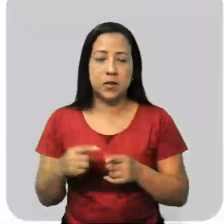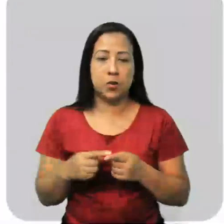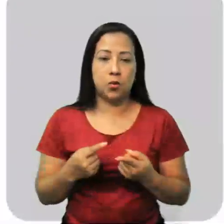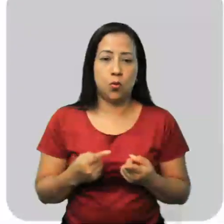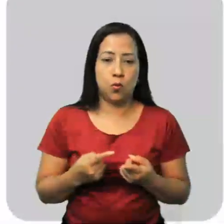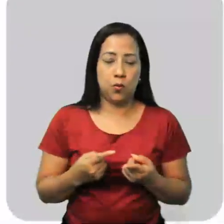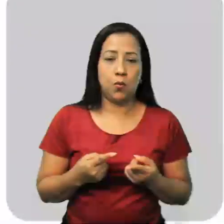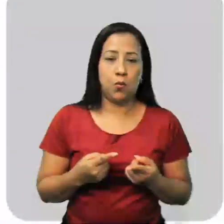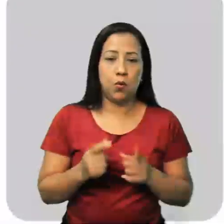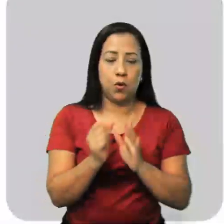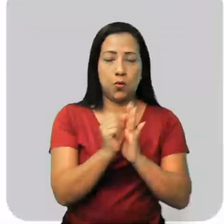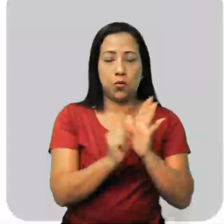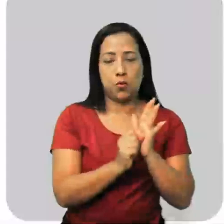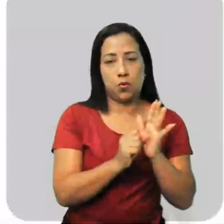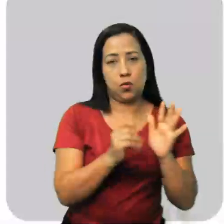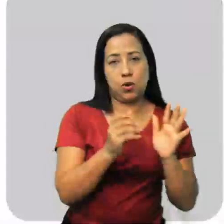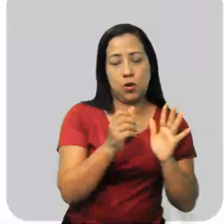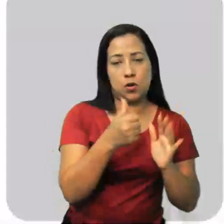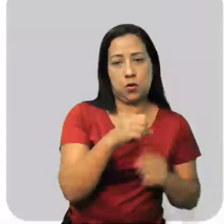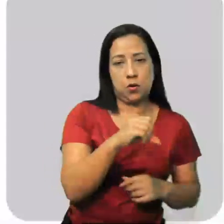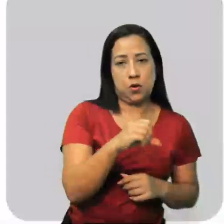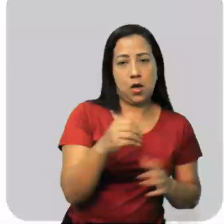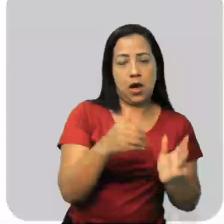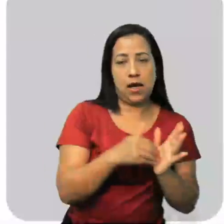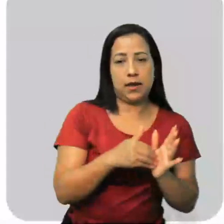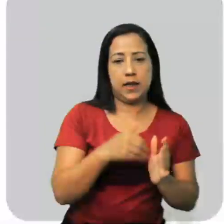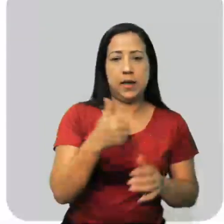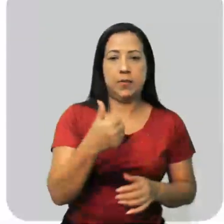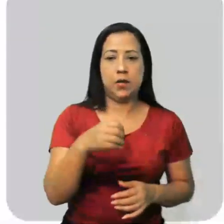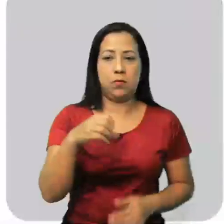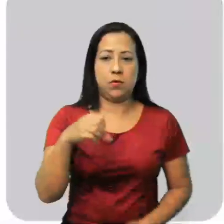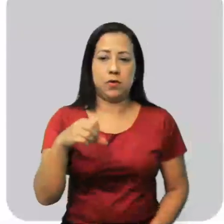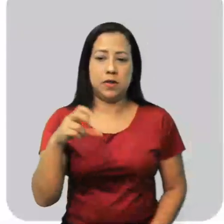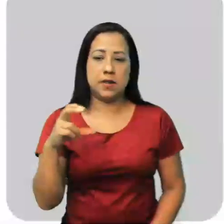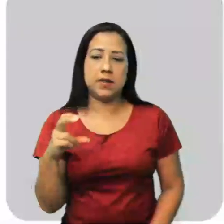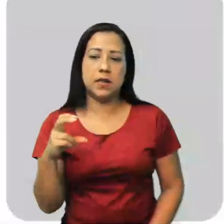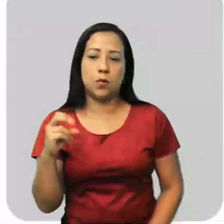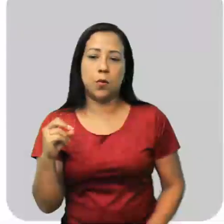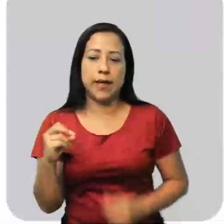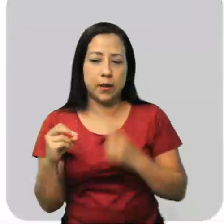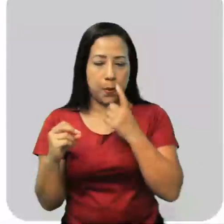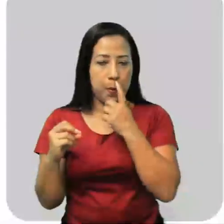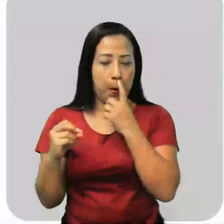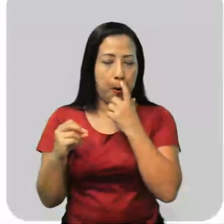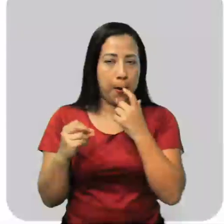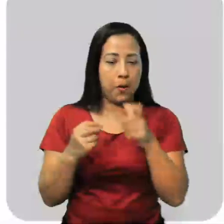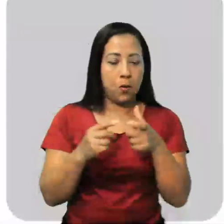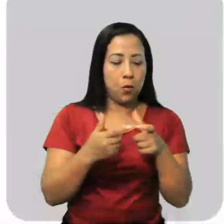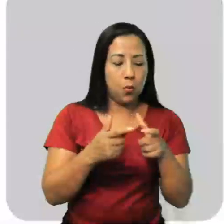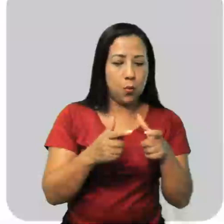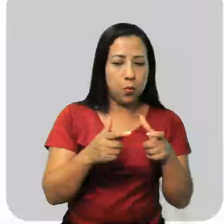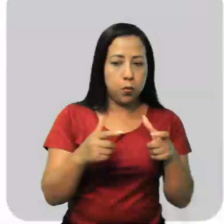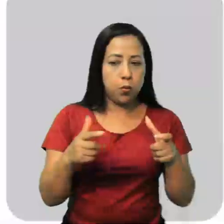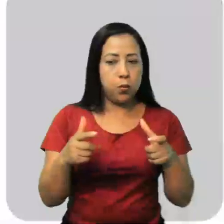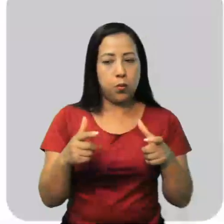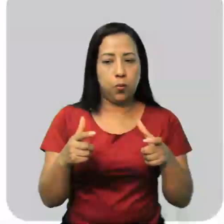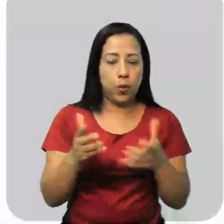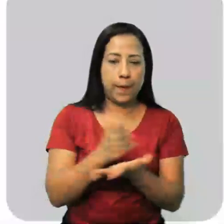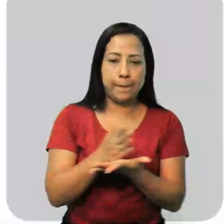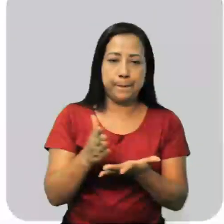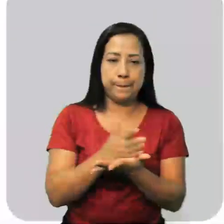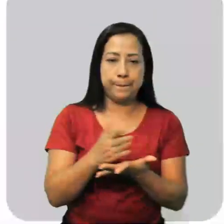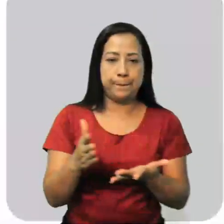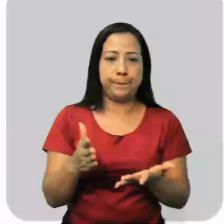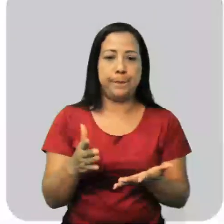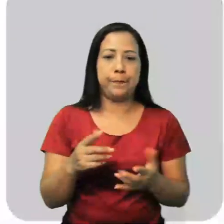período que vai do final do século XIX até a metade de 1950. Um crescimento moderado. A taxa de natalidade é